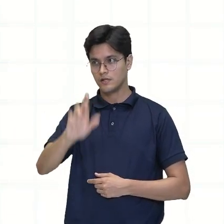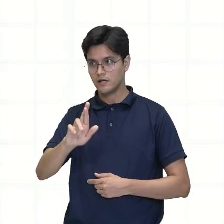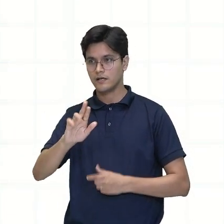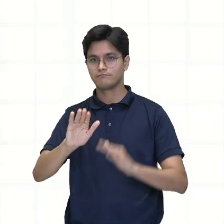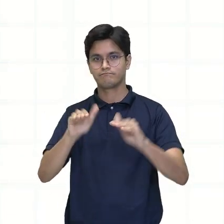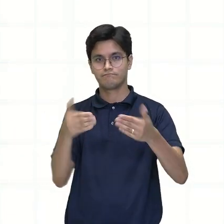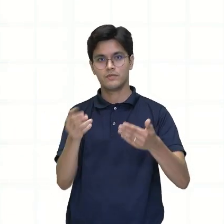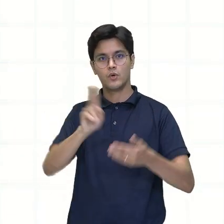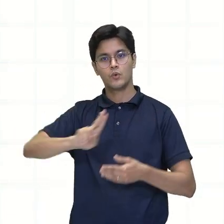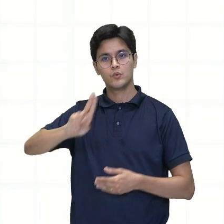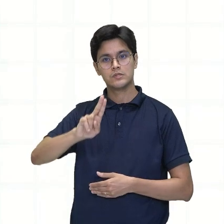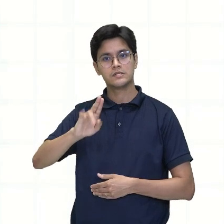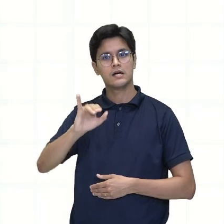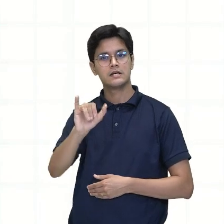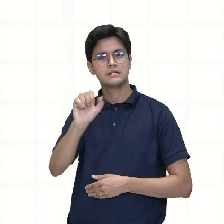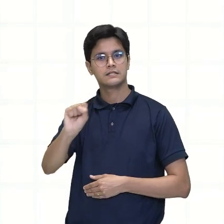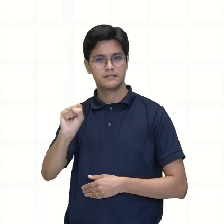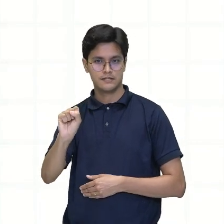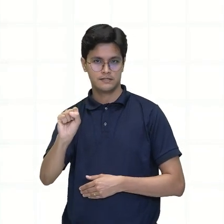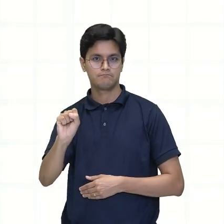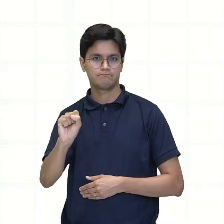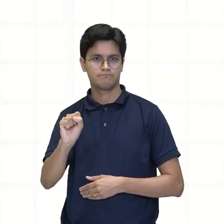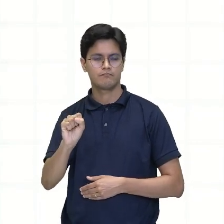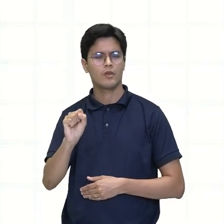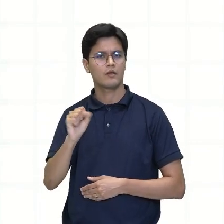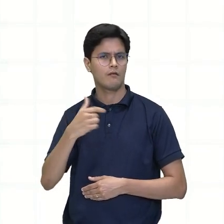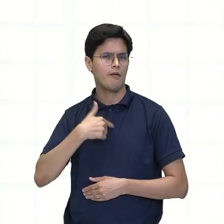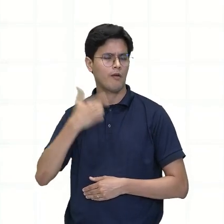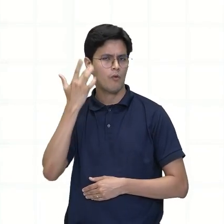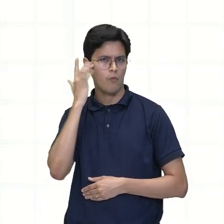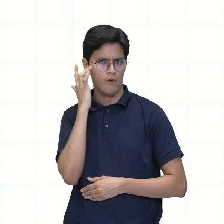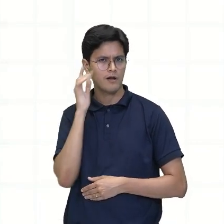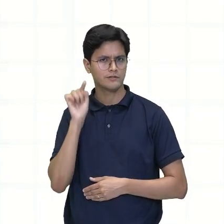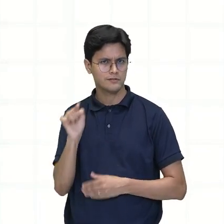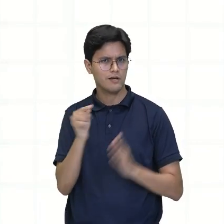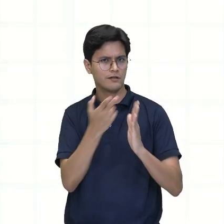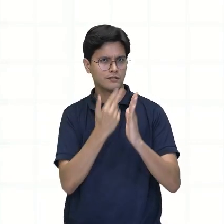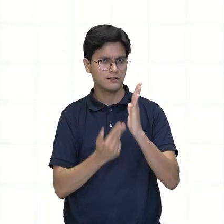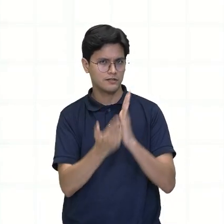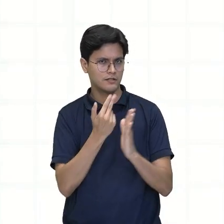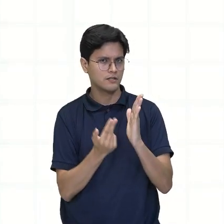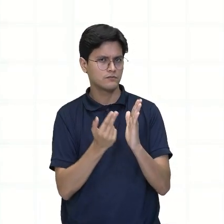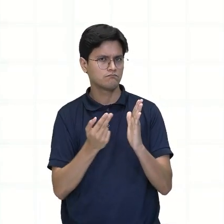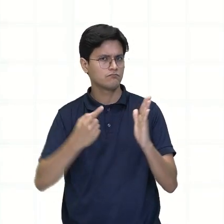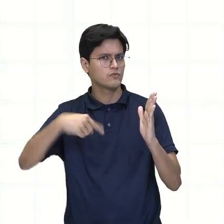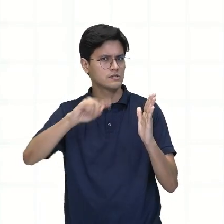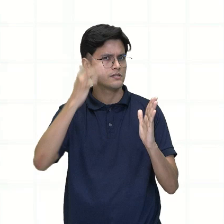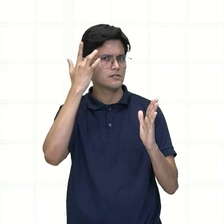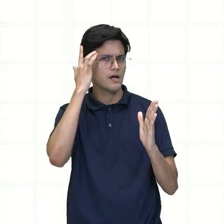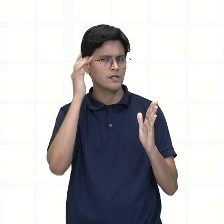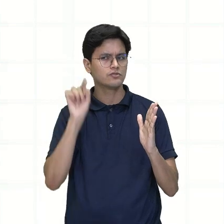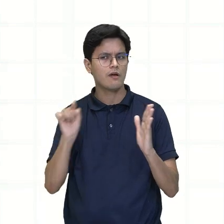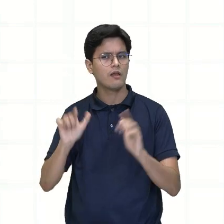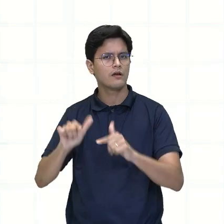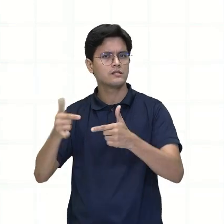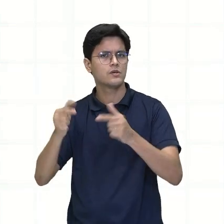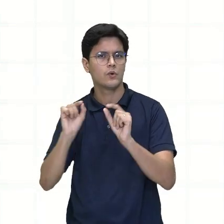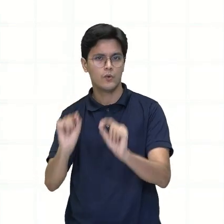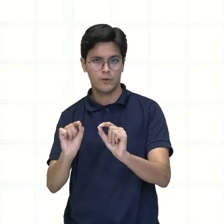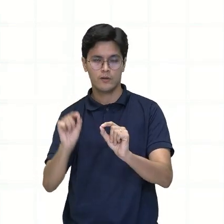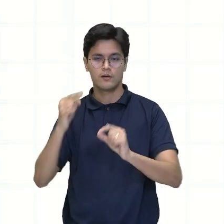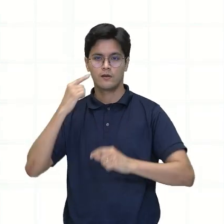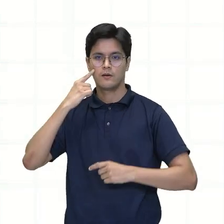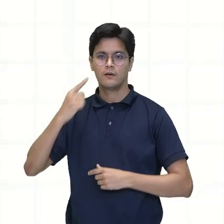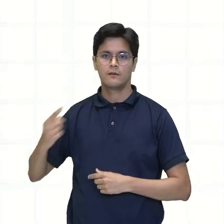draw. Vamos lá, ela está desenhando. Eu acho que ela está desenhando aqui. Vamos lá, o que vocês acham? Então, draw é desenhar e